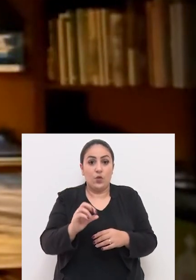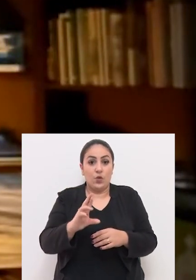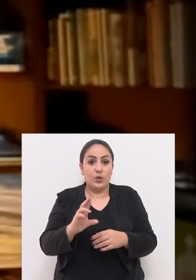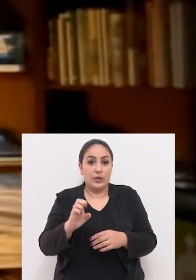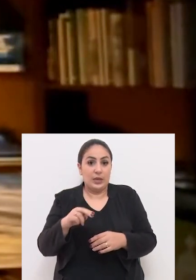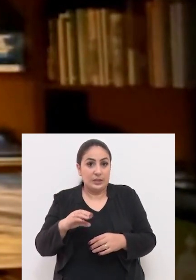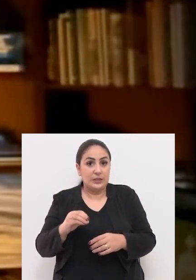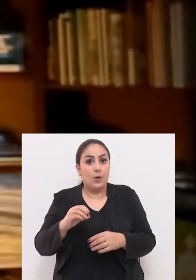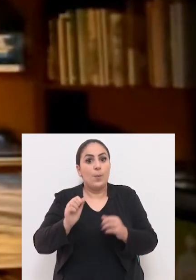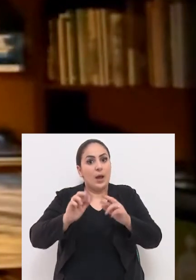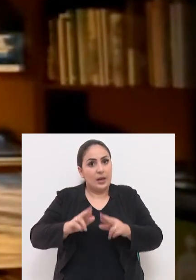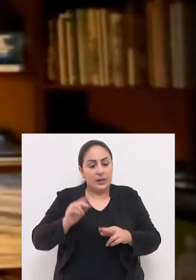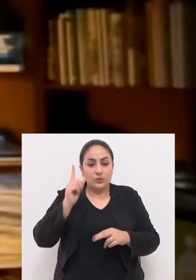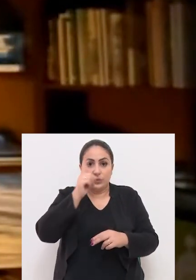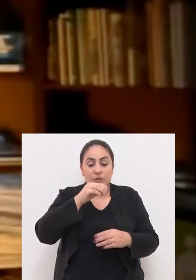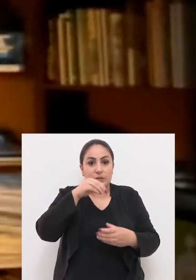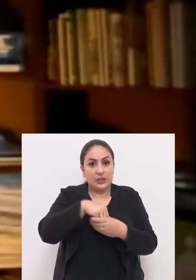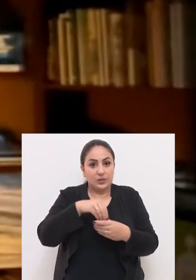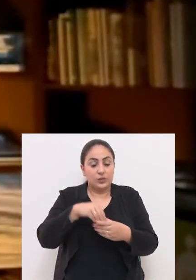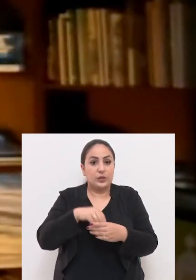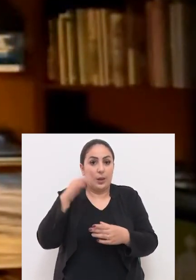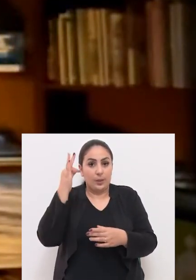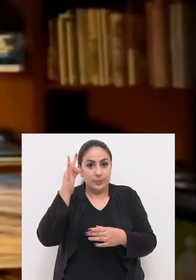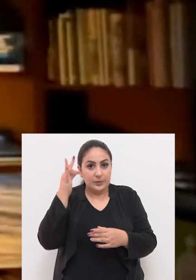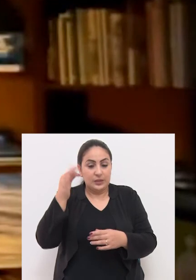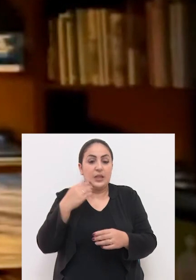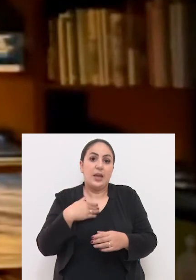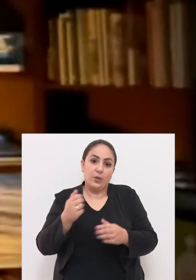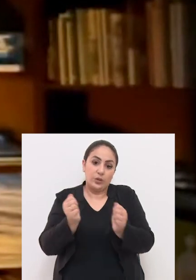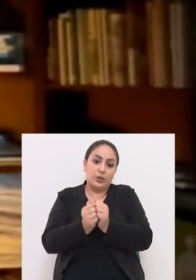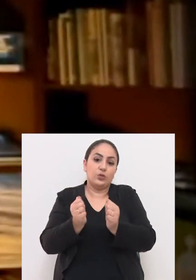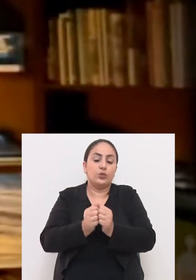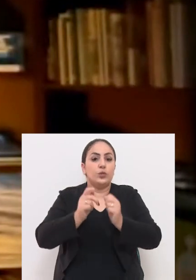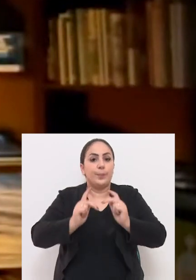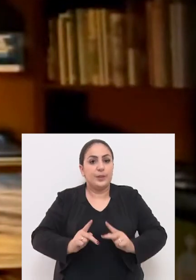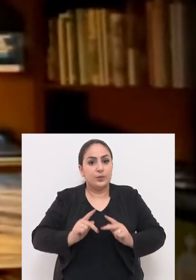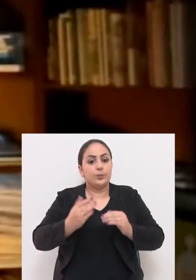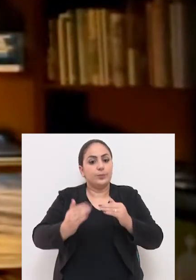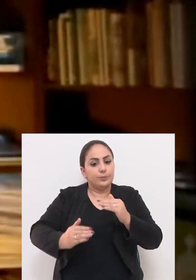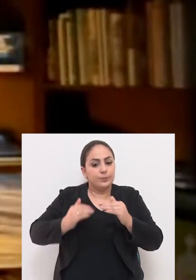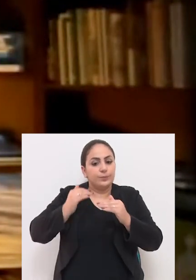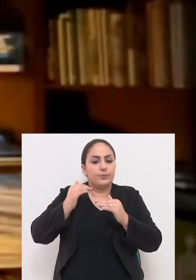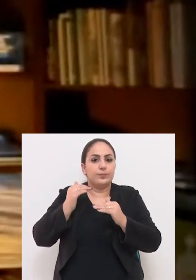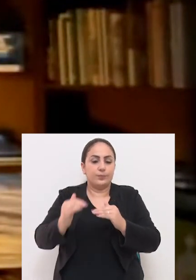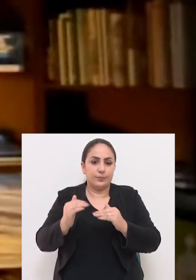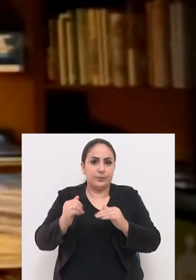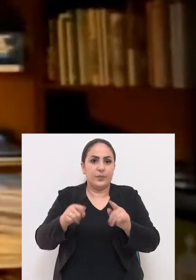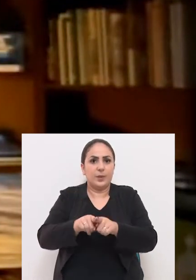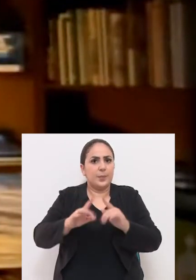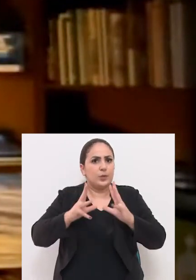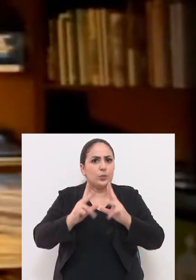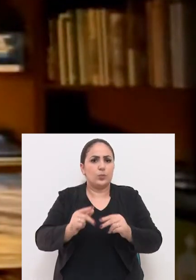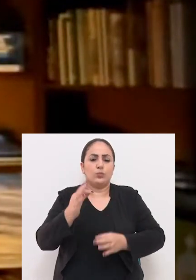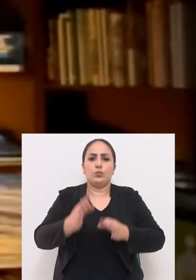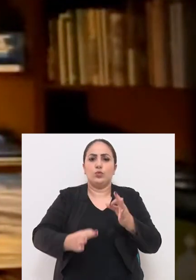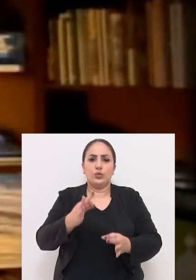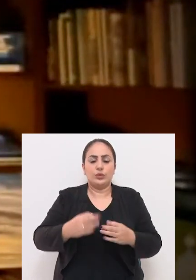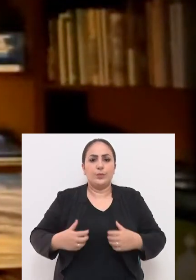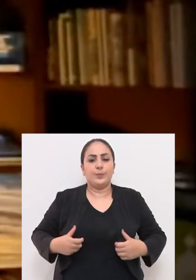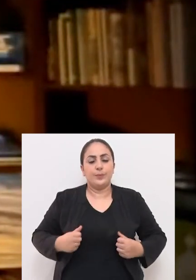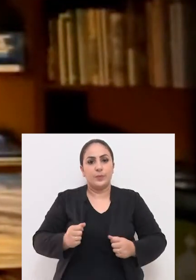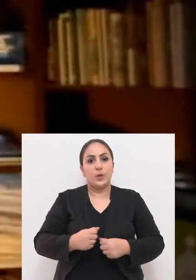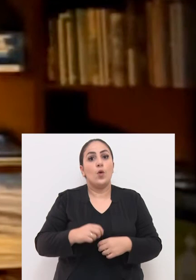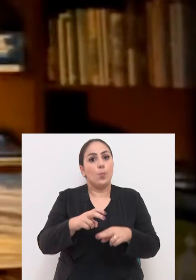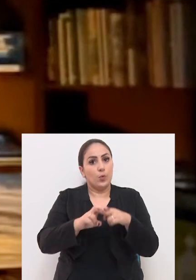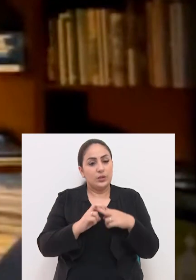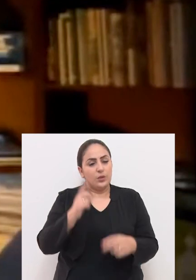uma área restrita dentro da psiquiatria, e eu vou estar junto com pessoas de altíssimo nível do